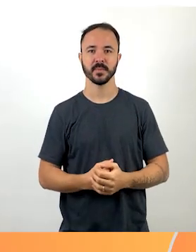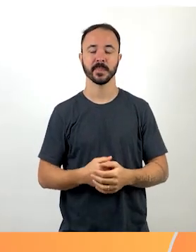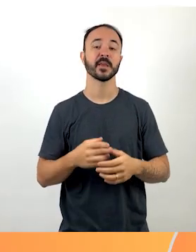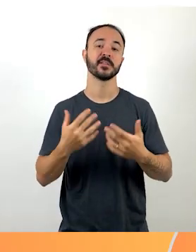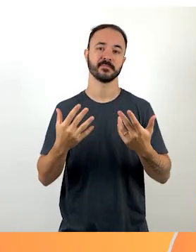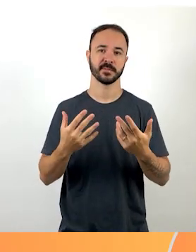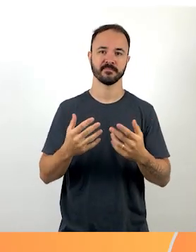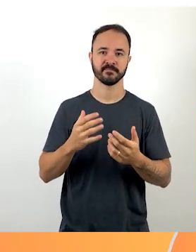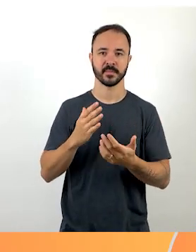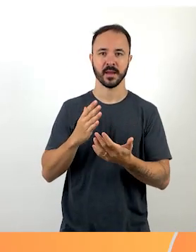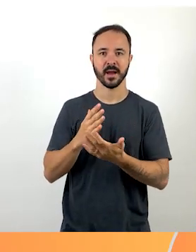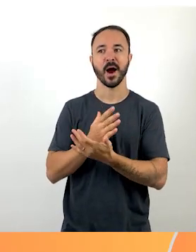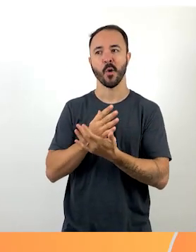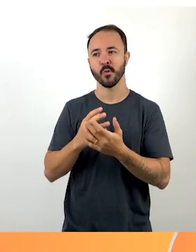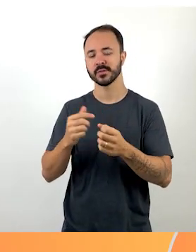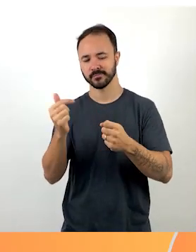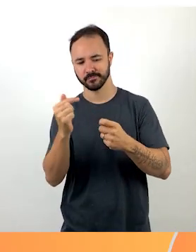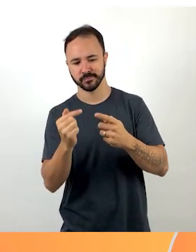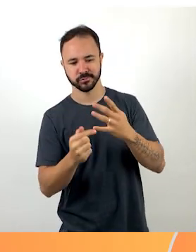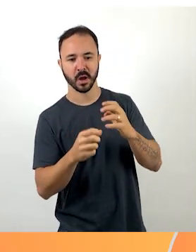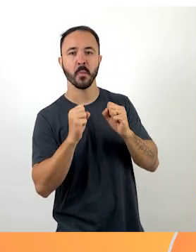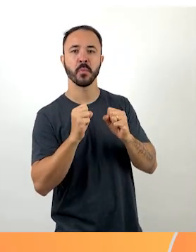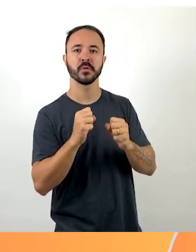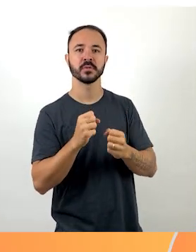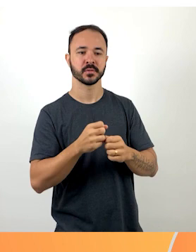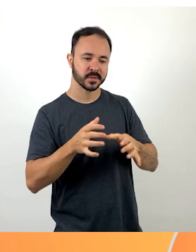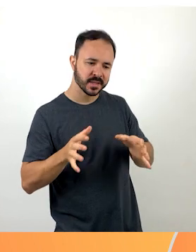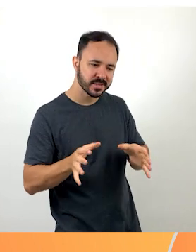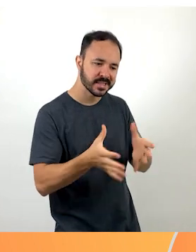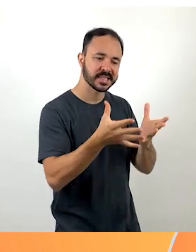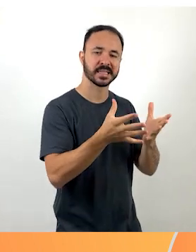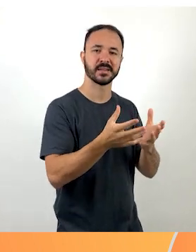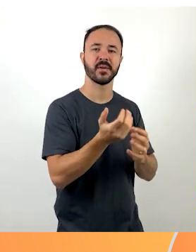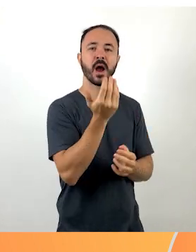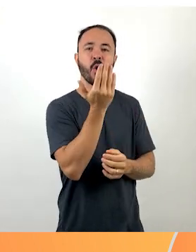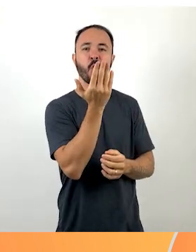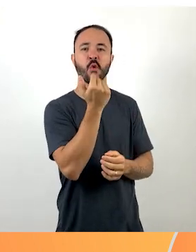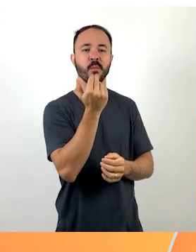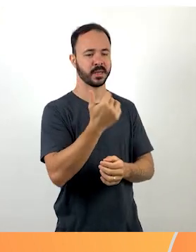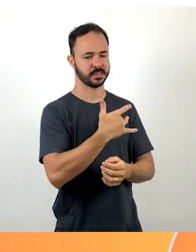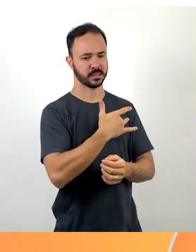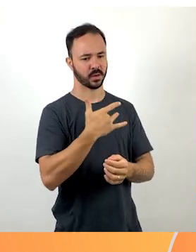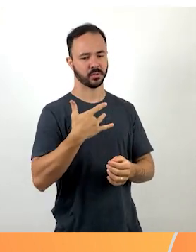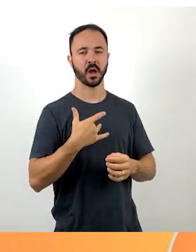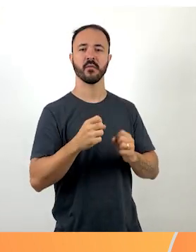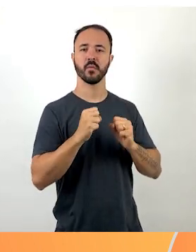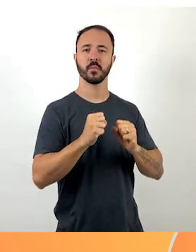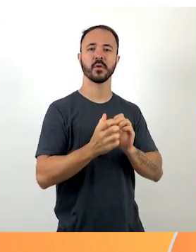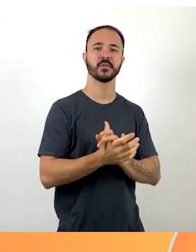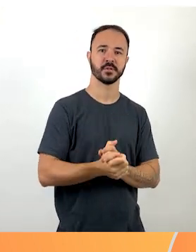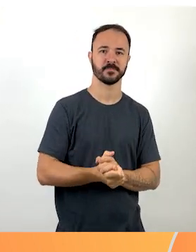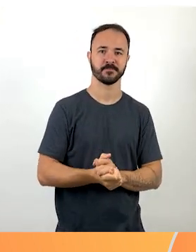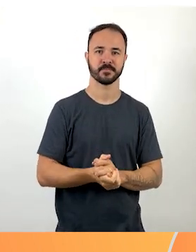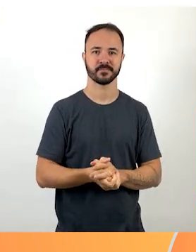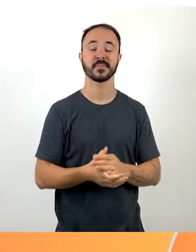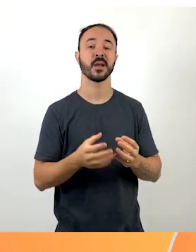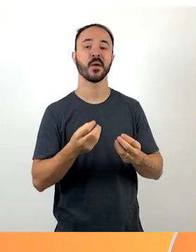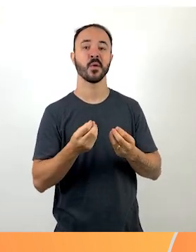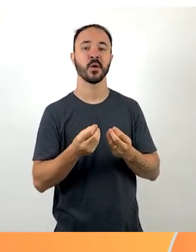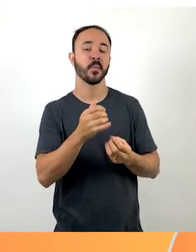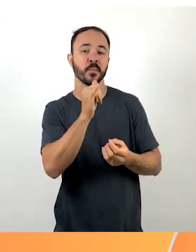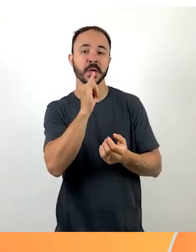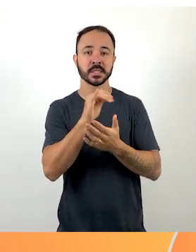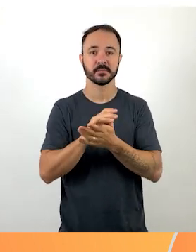podem incentivar a alimentação saudável. A alimentação saudável pode ser incentivada de uma forma que